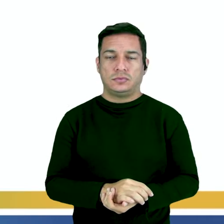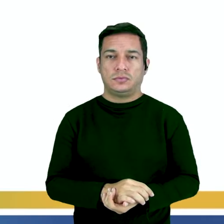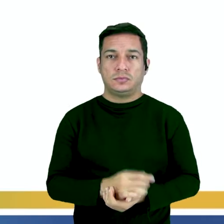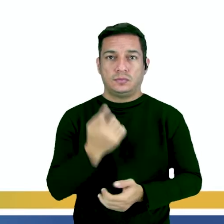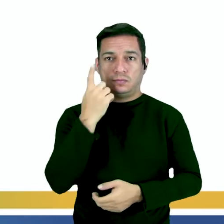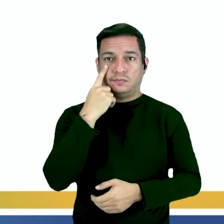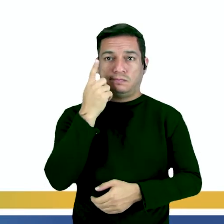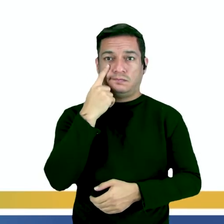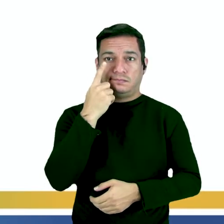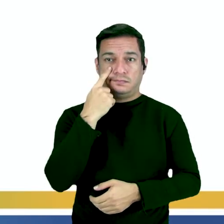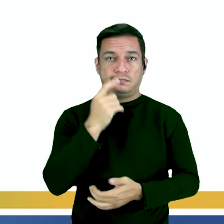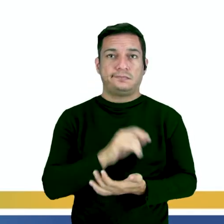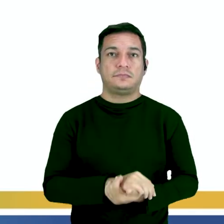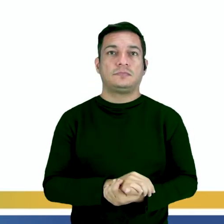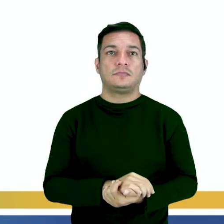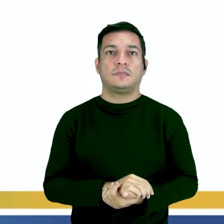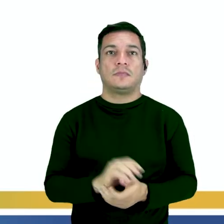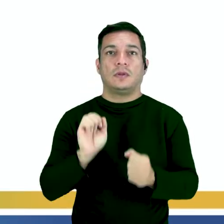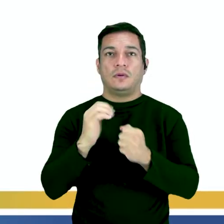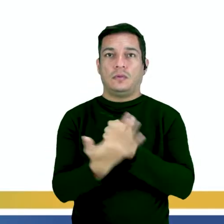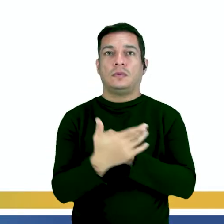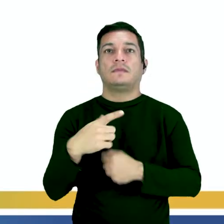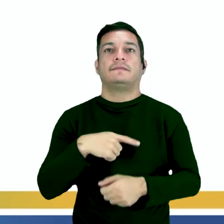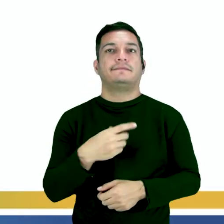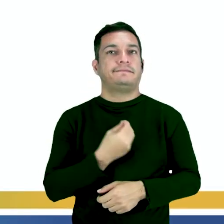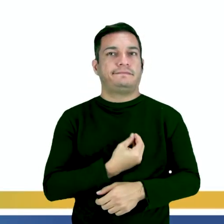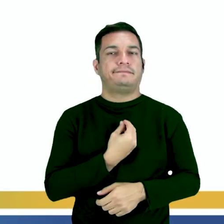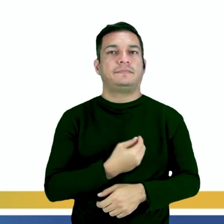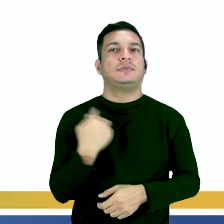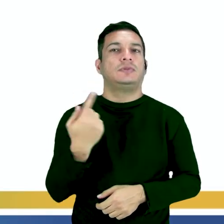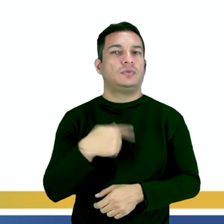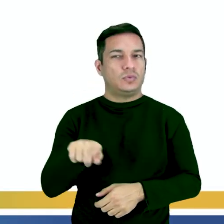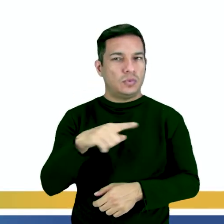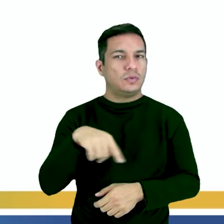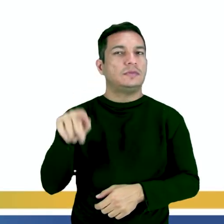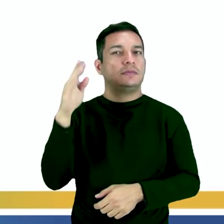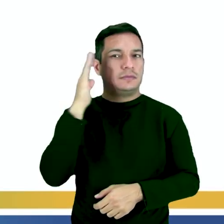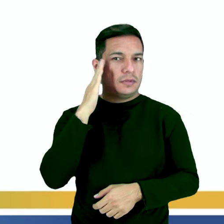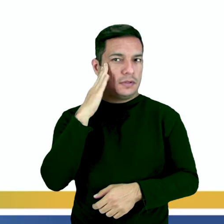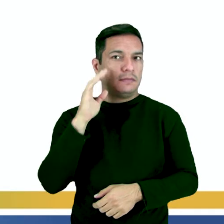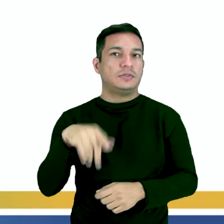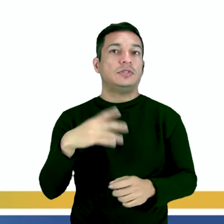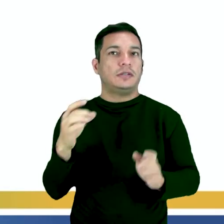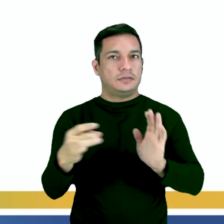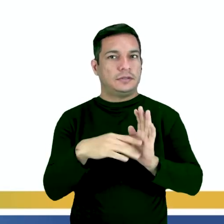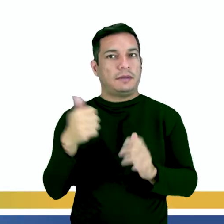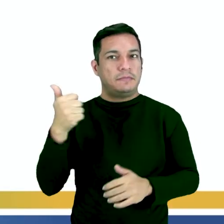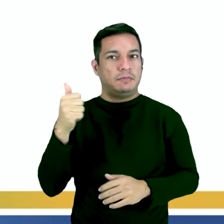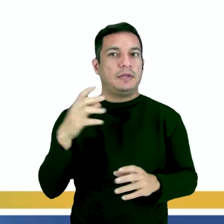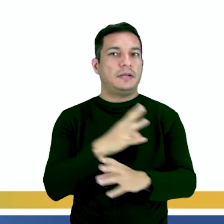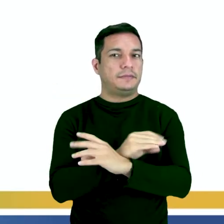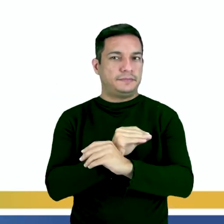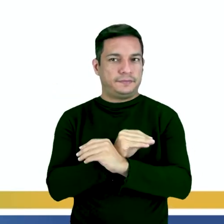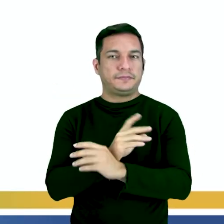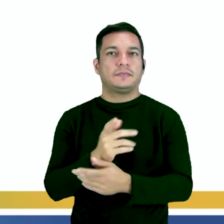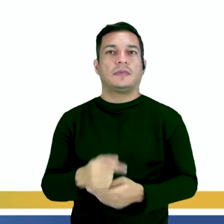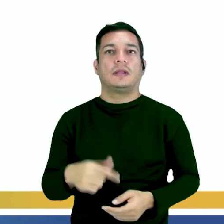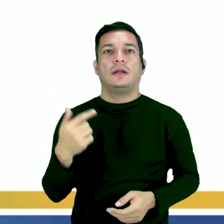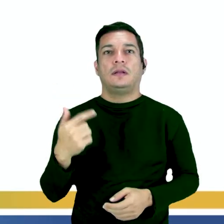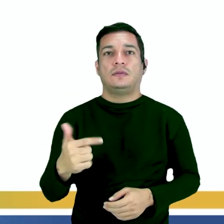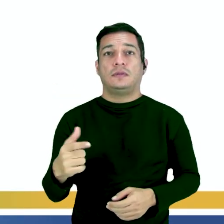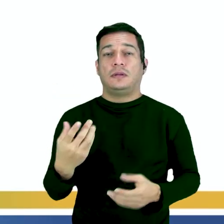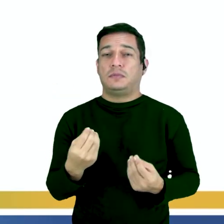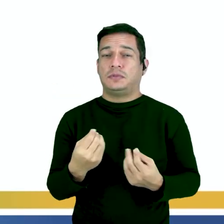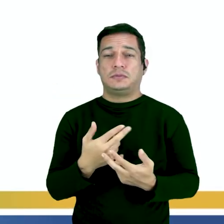Olha só, o coronavírus está aí e todos sabem disso. Já destacamos a primeira conjunção. Não existem